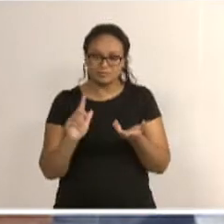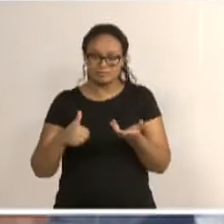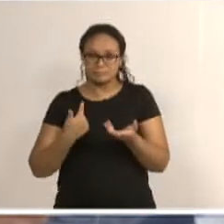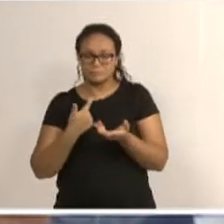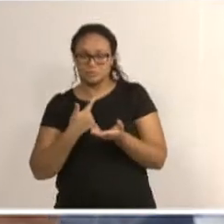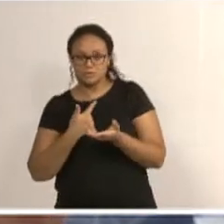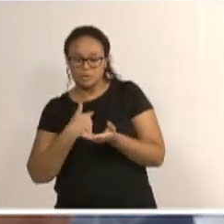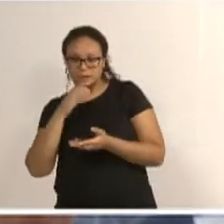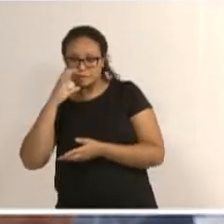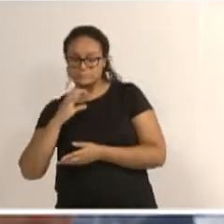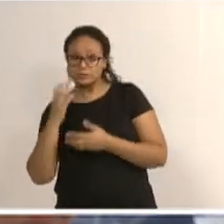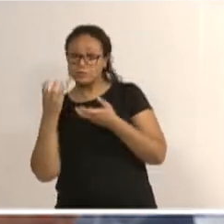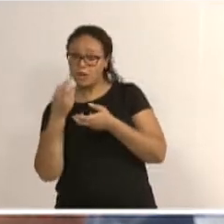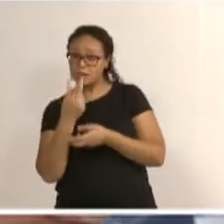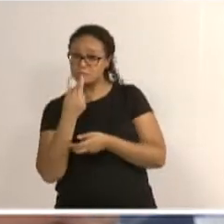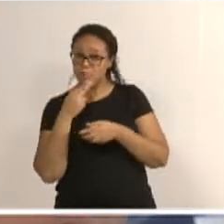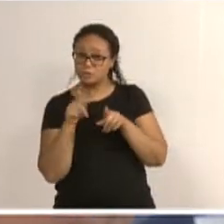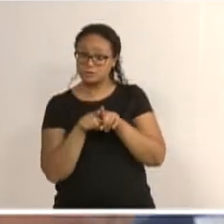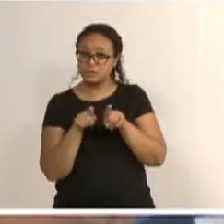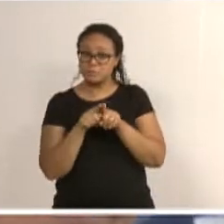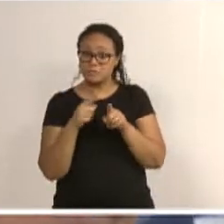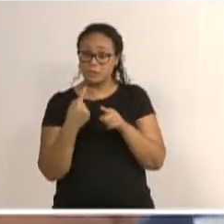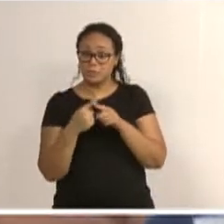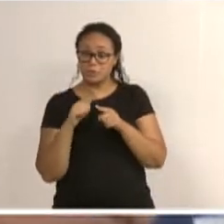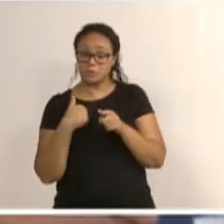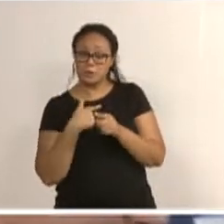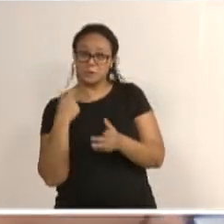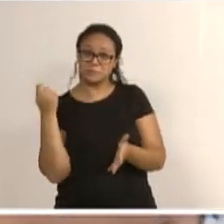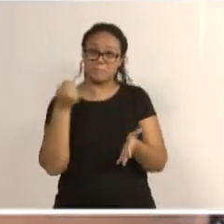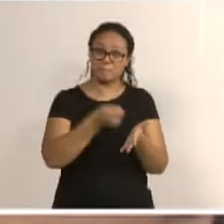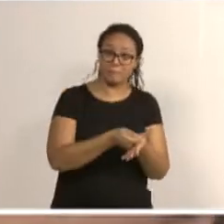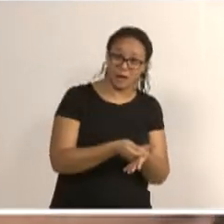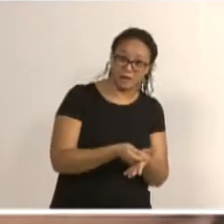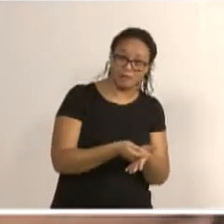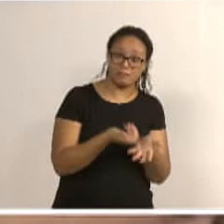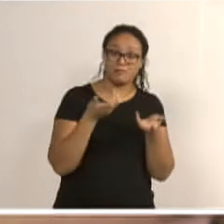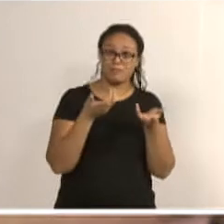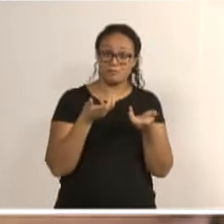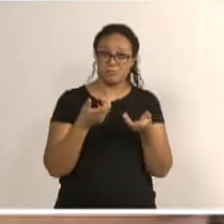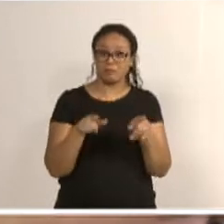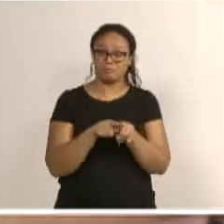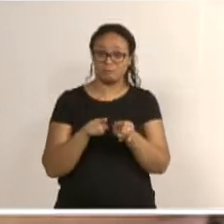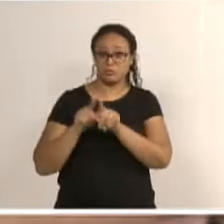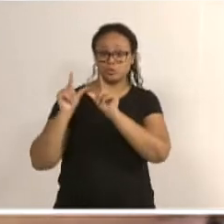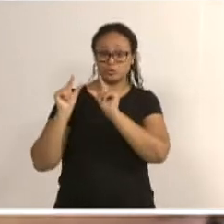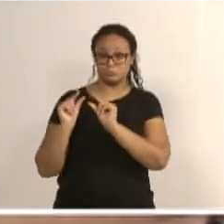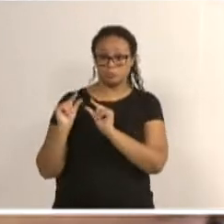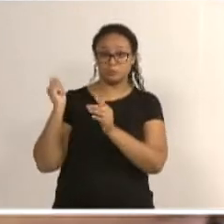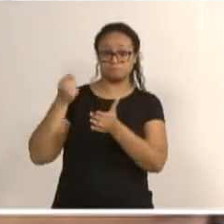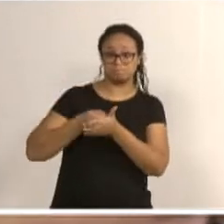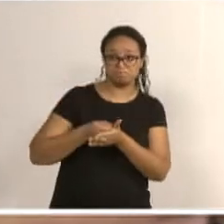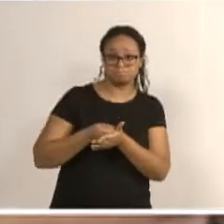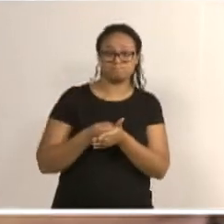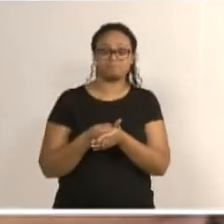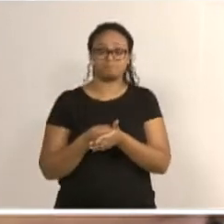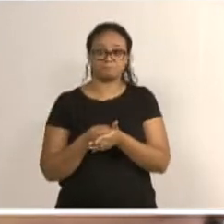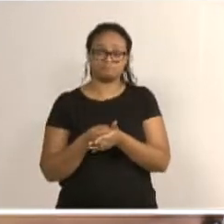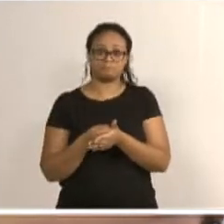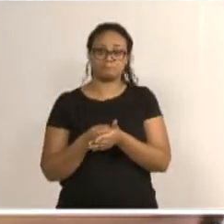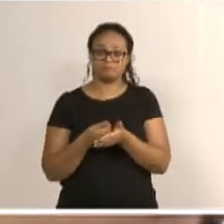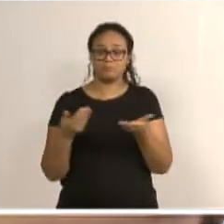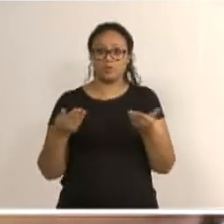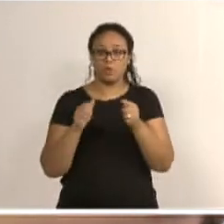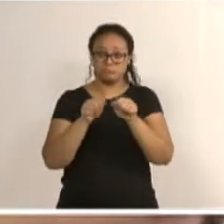uma resposta, porque é nós que pagamos. Então, através dessa convocação dessa audiência, foi